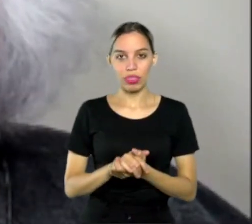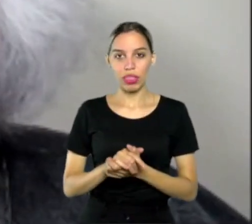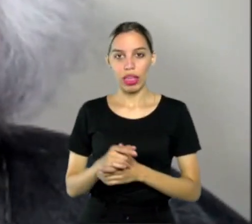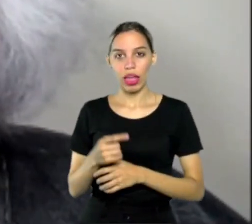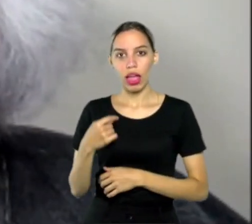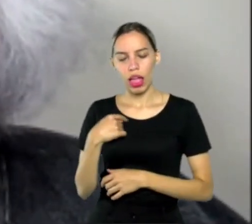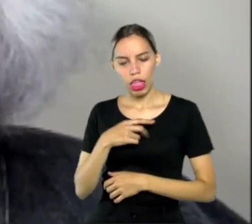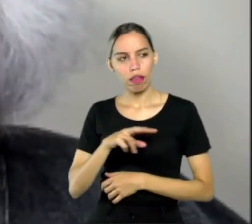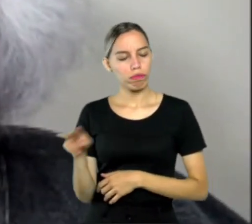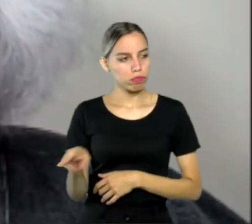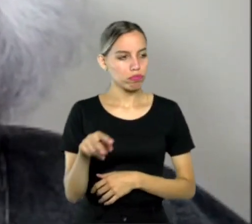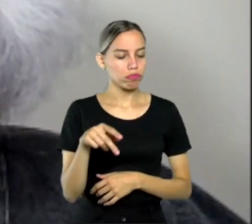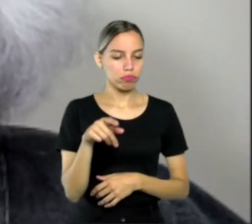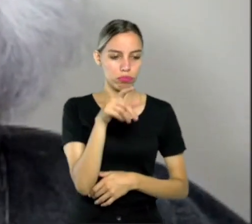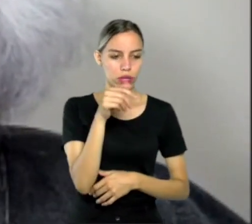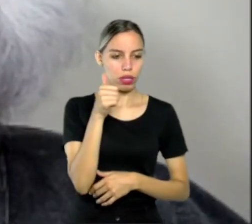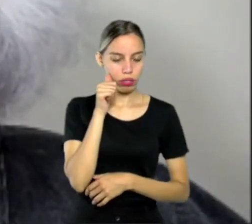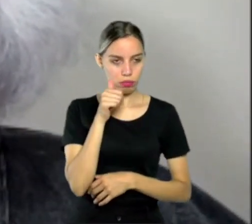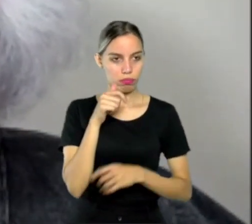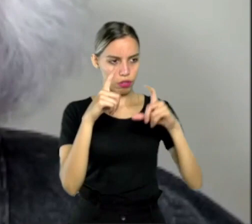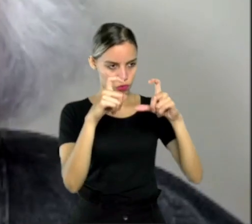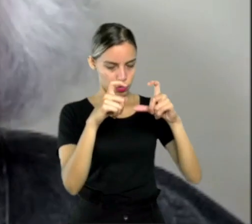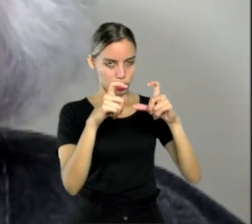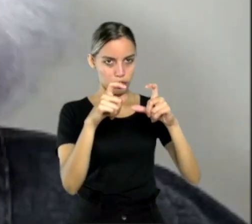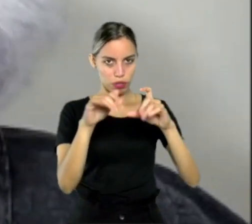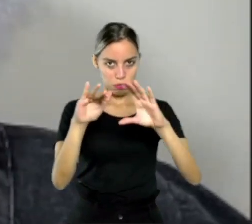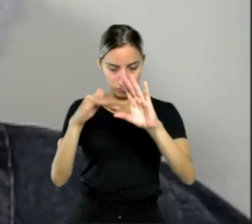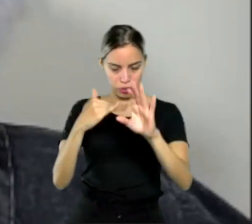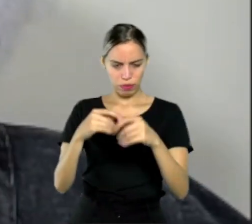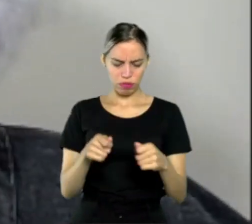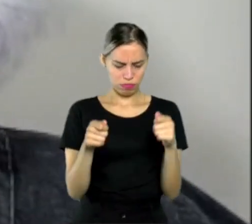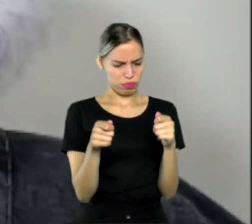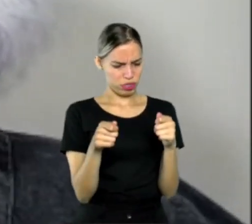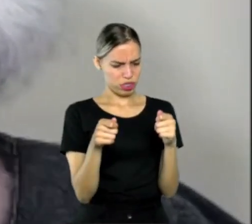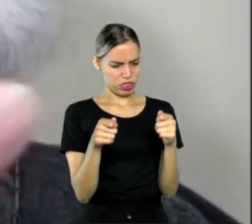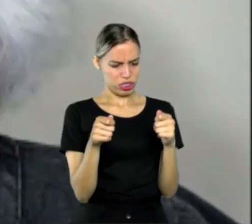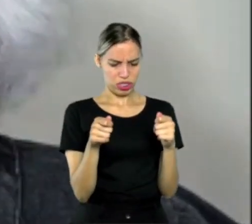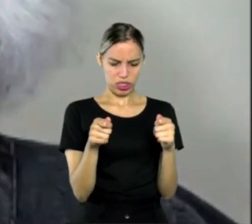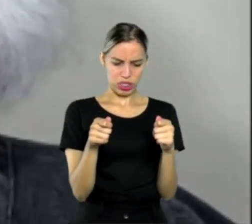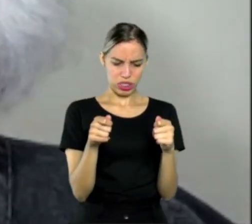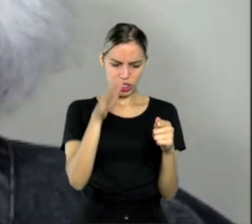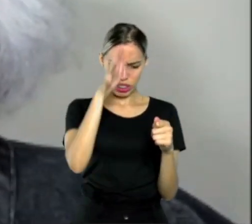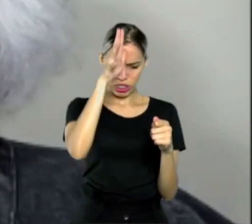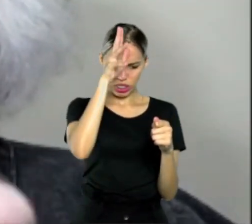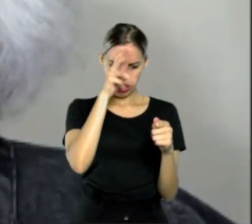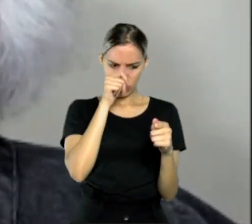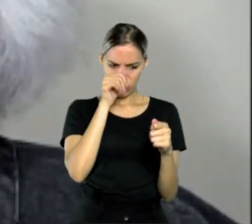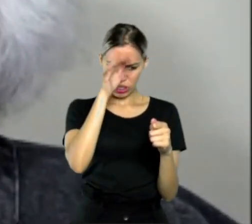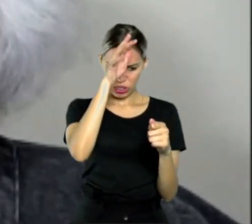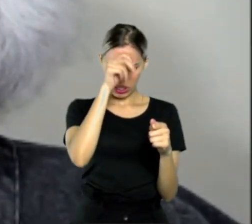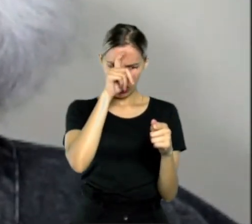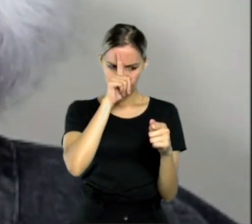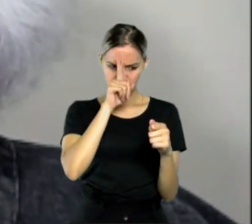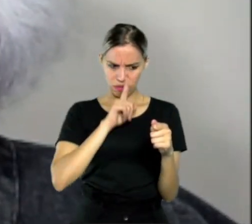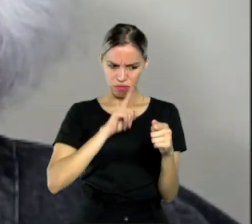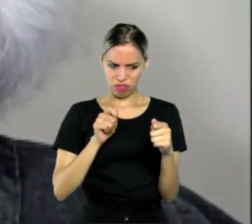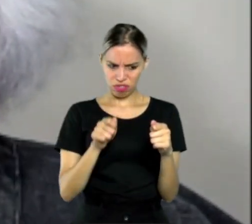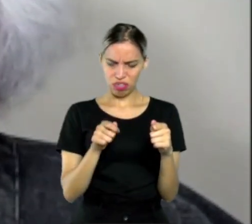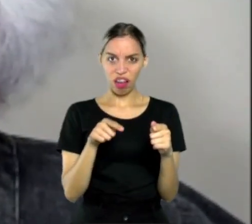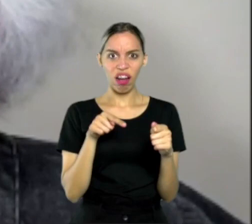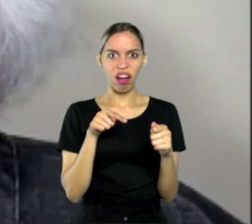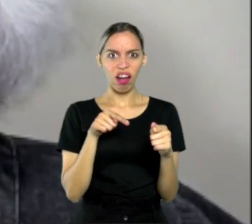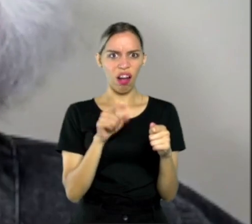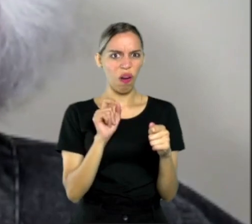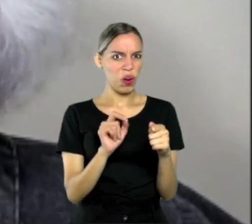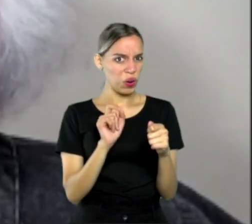trabalho, porque eu já tinha visto que fazem trabalhos no cemitério com galinha morta e tal,